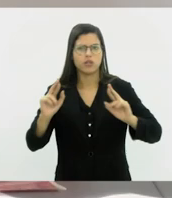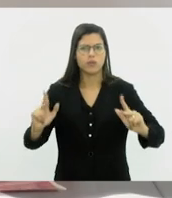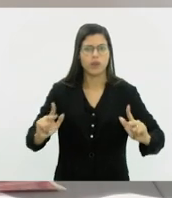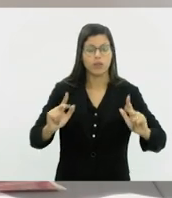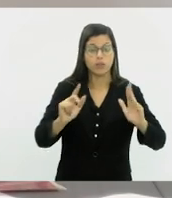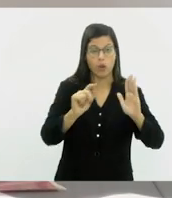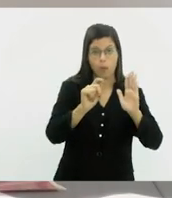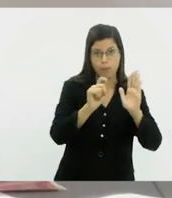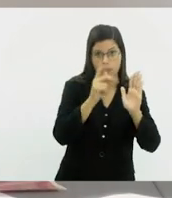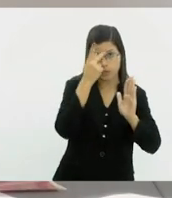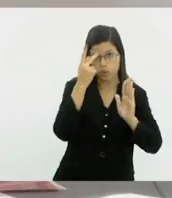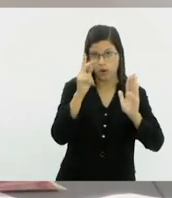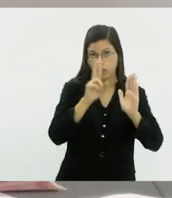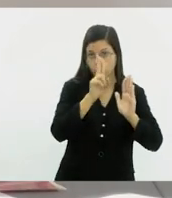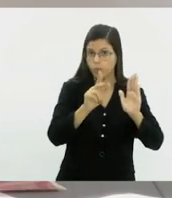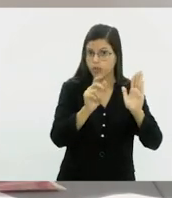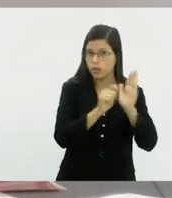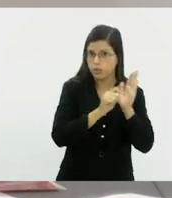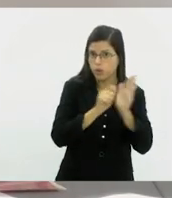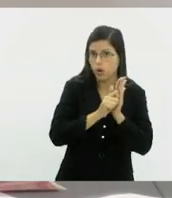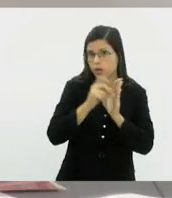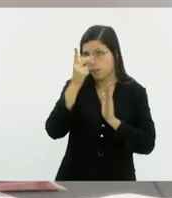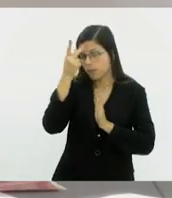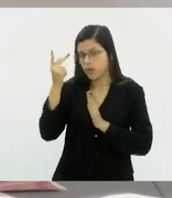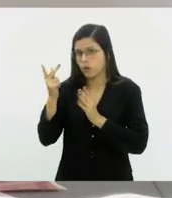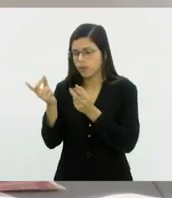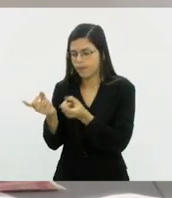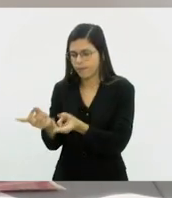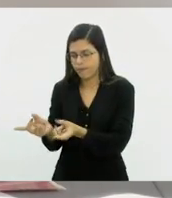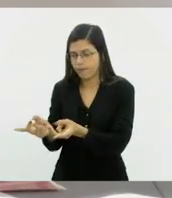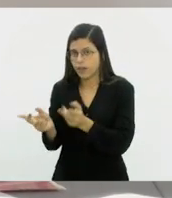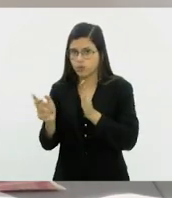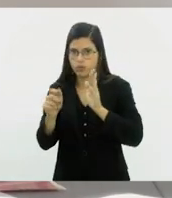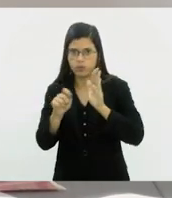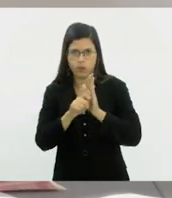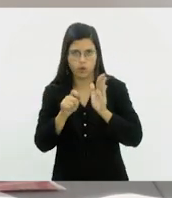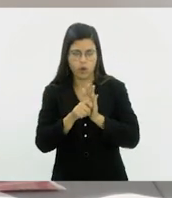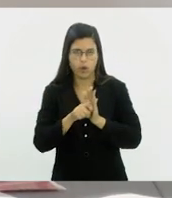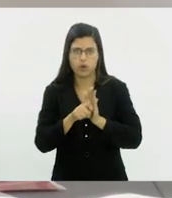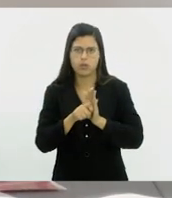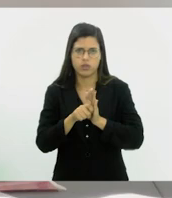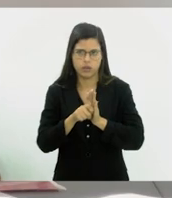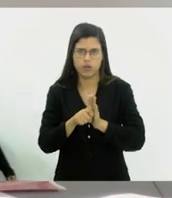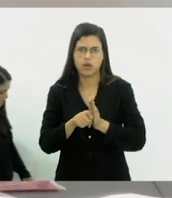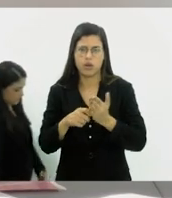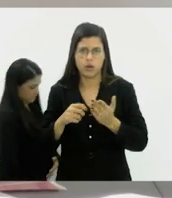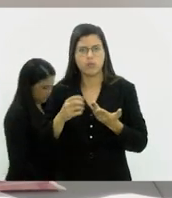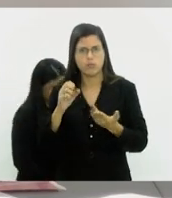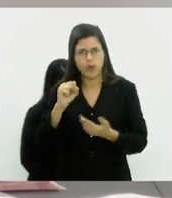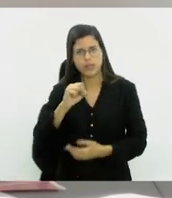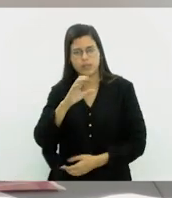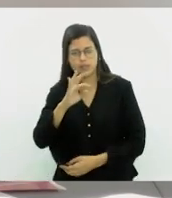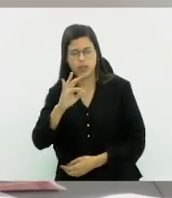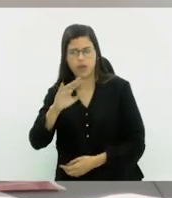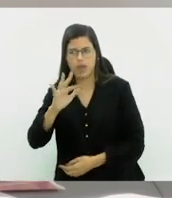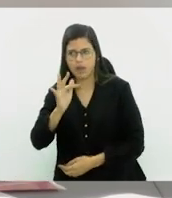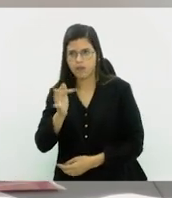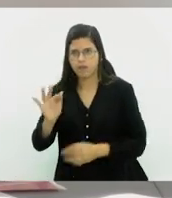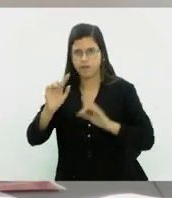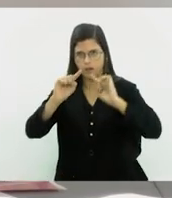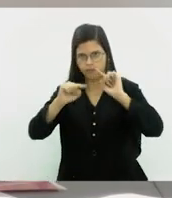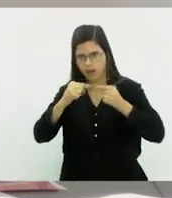um Traficante a nossa lei não tem essa quantidade o Supremo tá avançando no